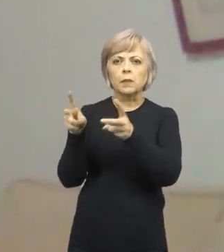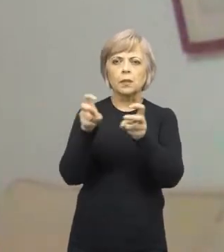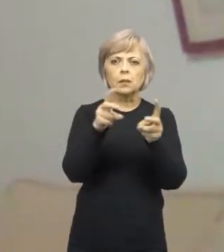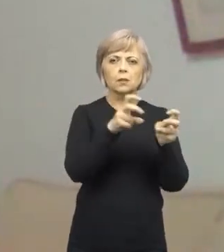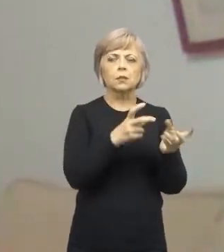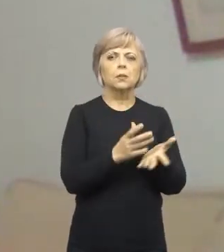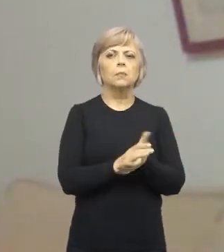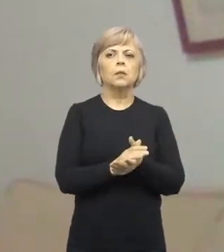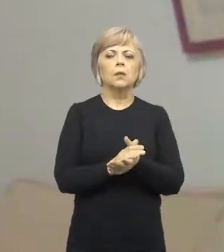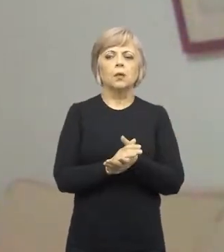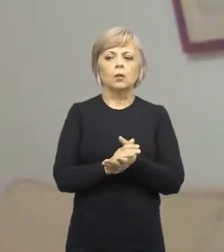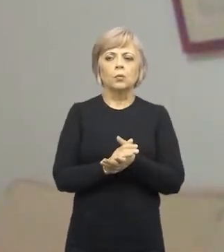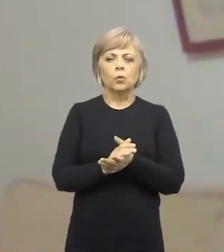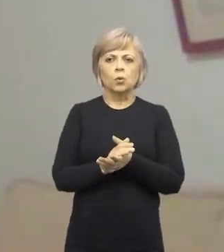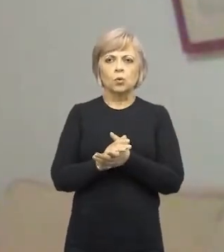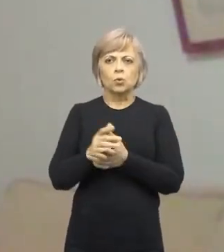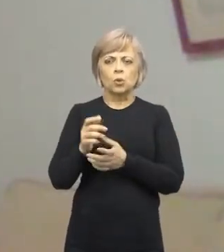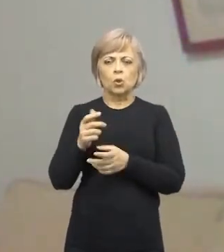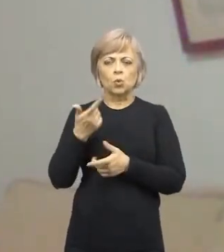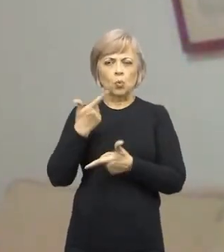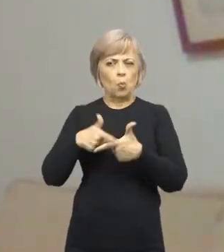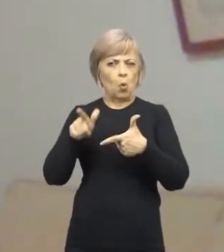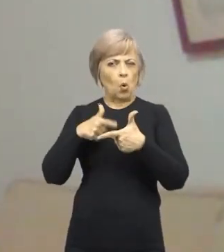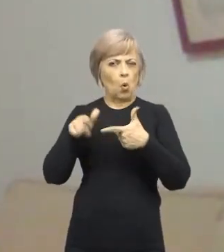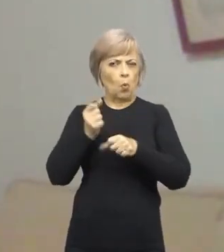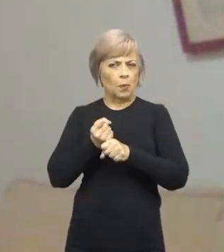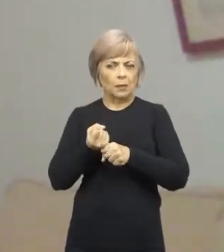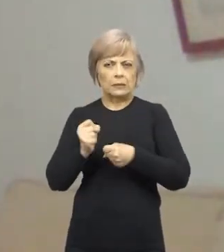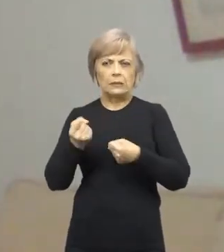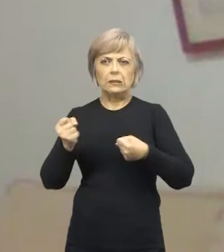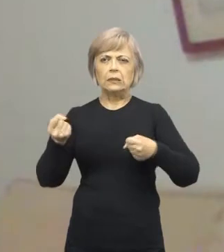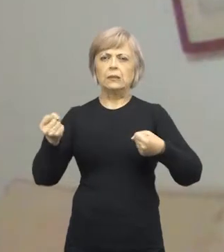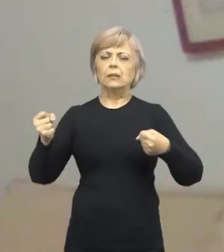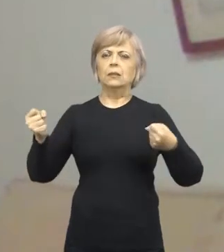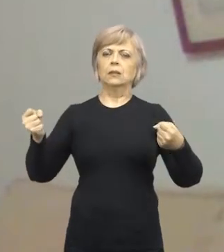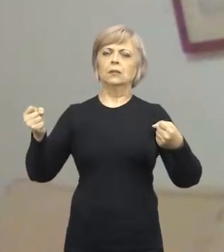percebemos que um dos grandes problemas da